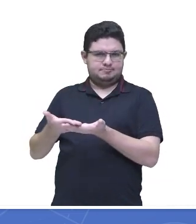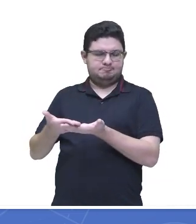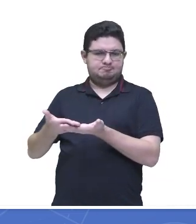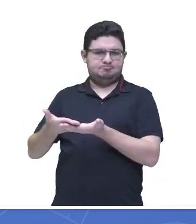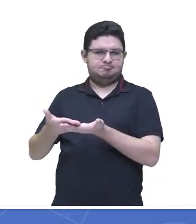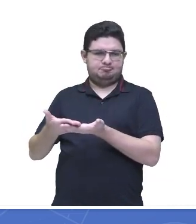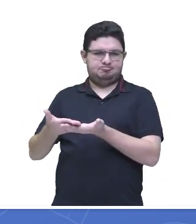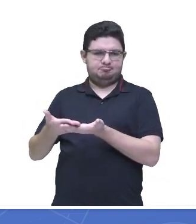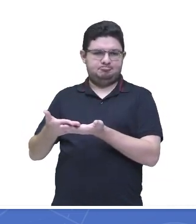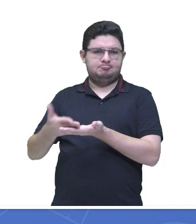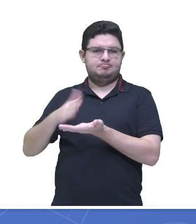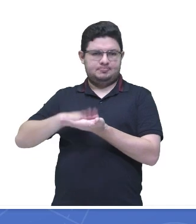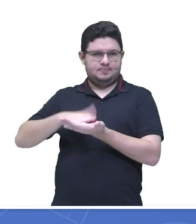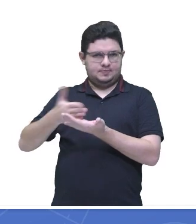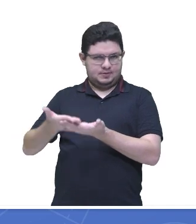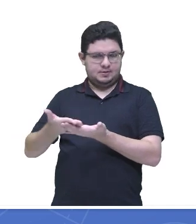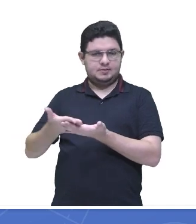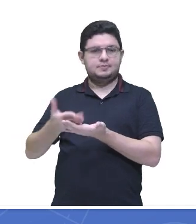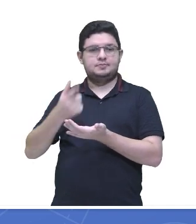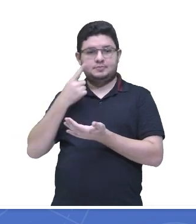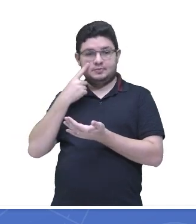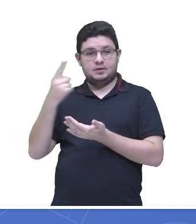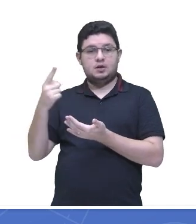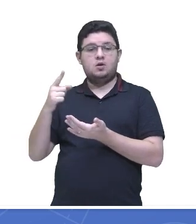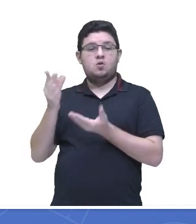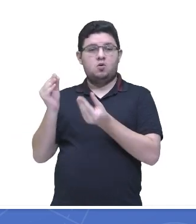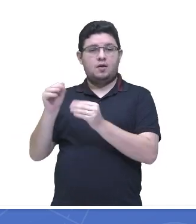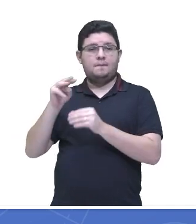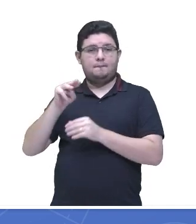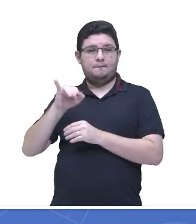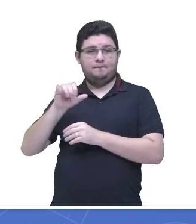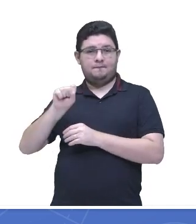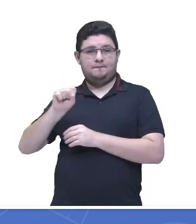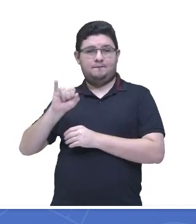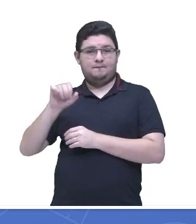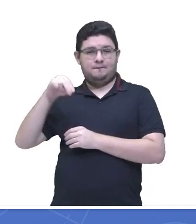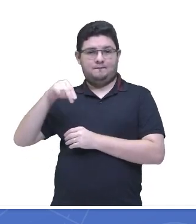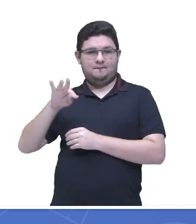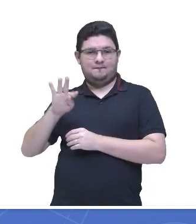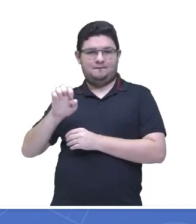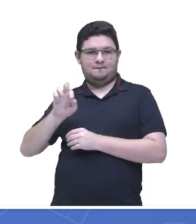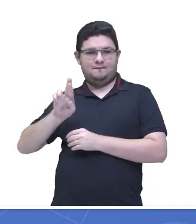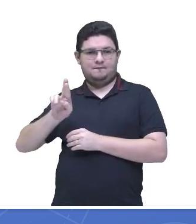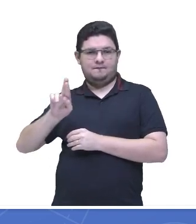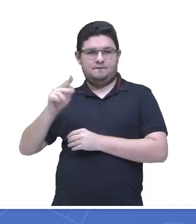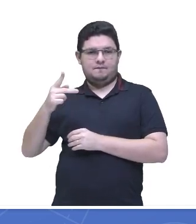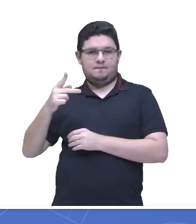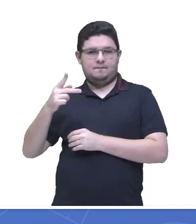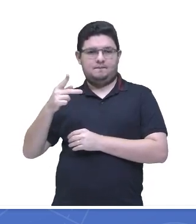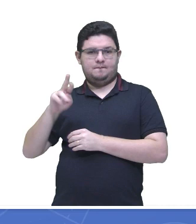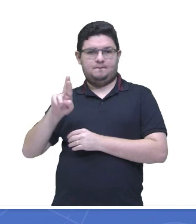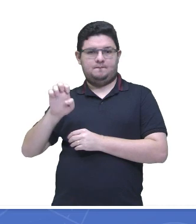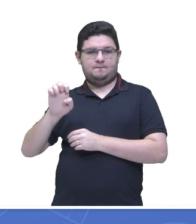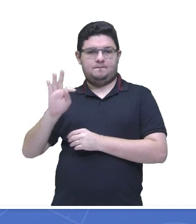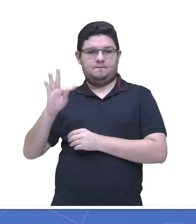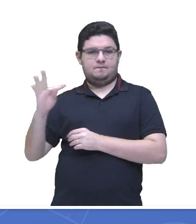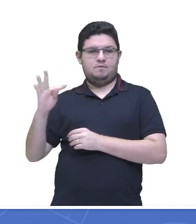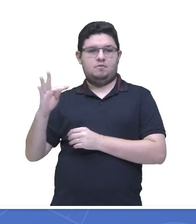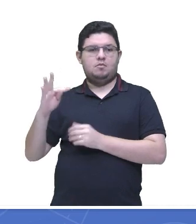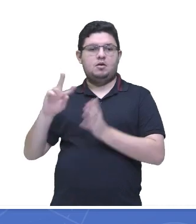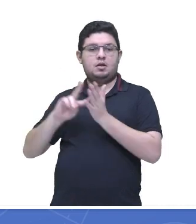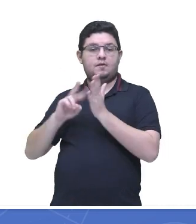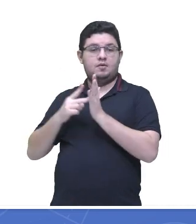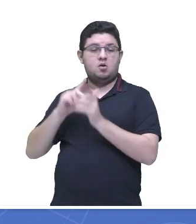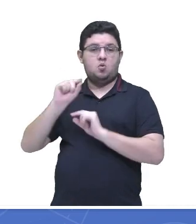é o meu prefixo, e ele indica que algo está sendo